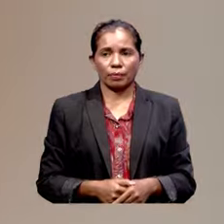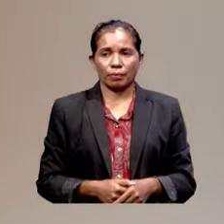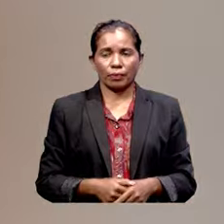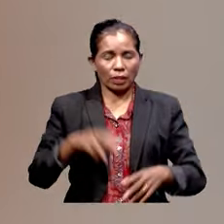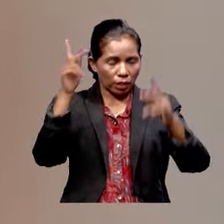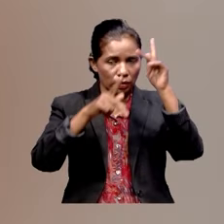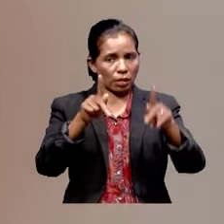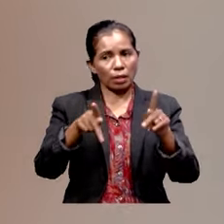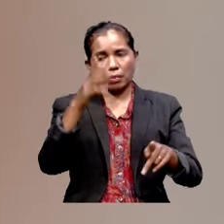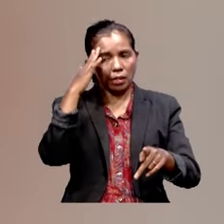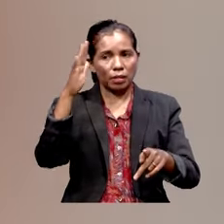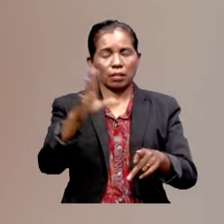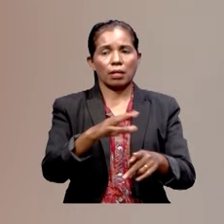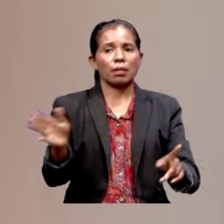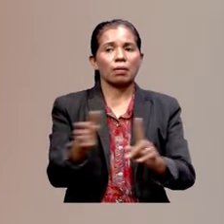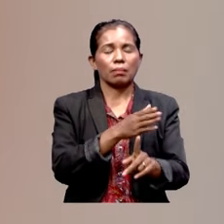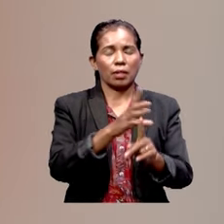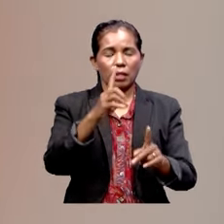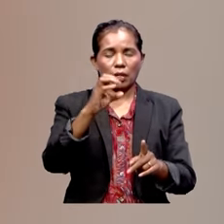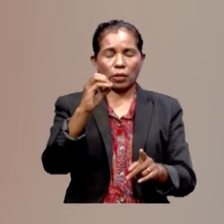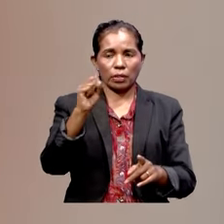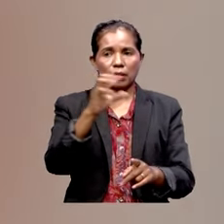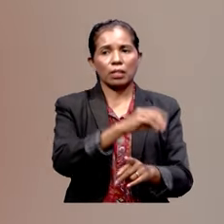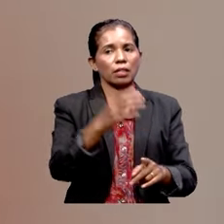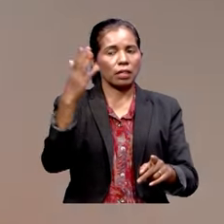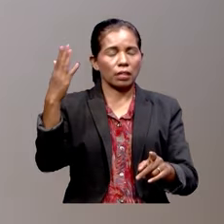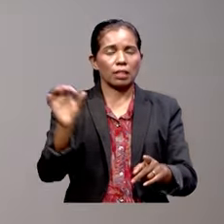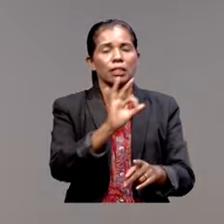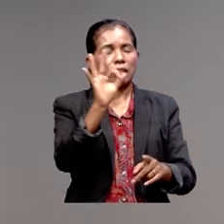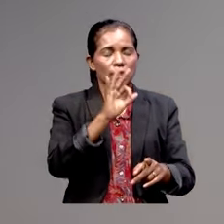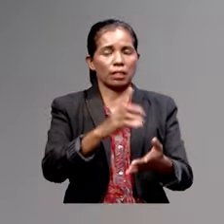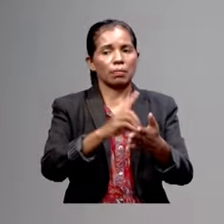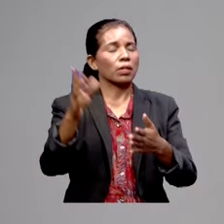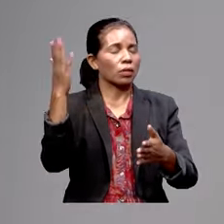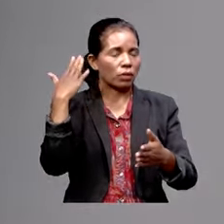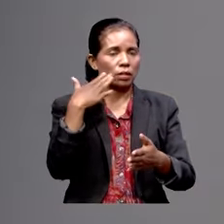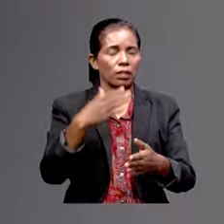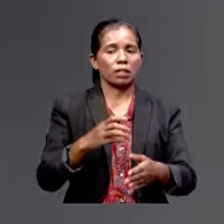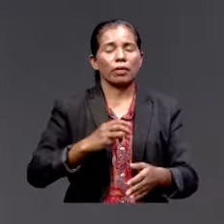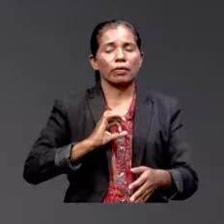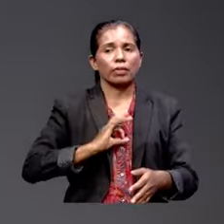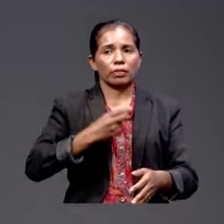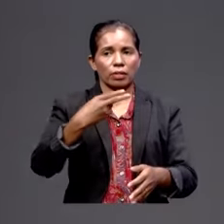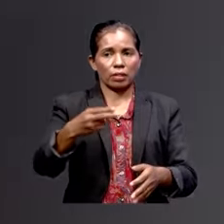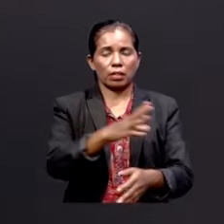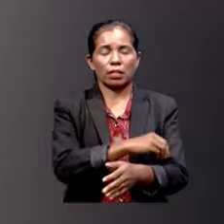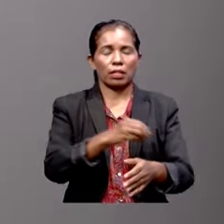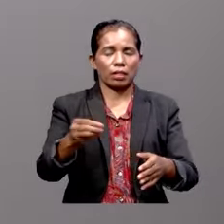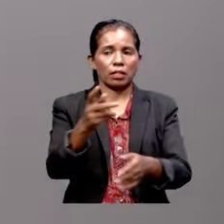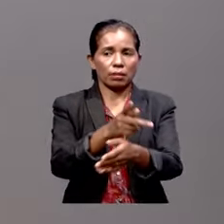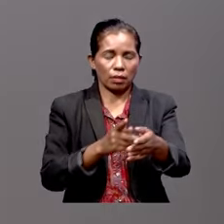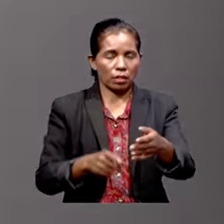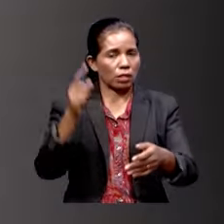Caso é mais desconhecido, o Baco Dionísio Romartelo, né? Acontece sexta semana coto que a área faturada, onde a cana Dionísio e a